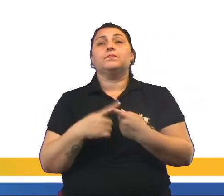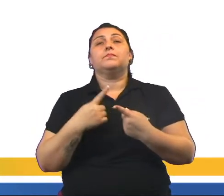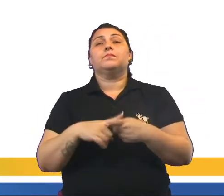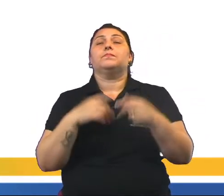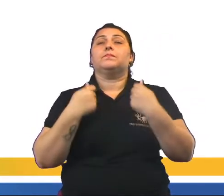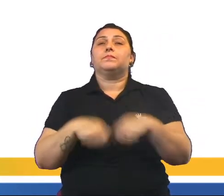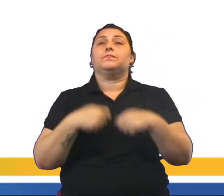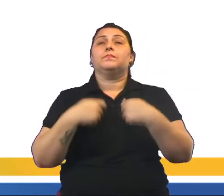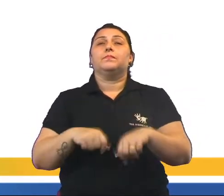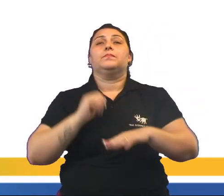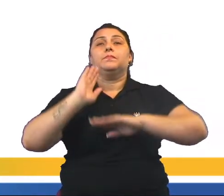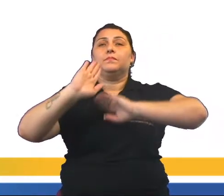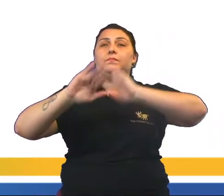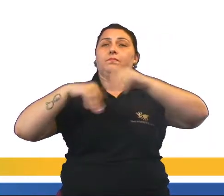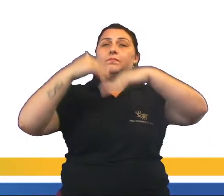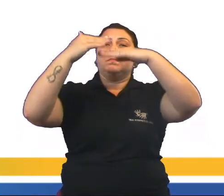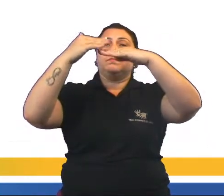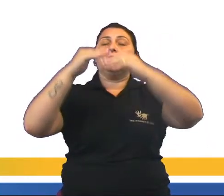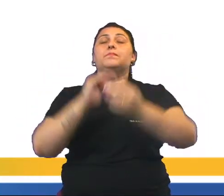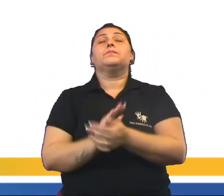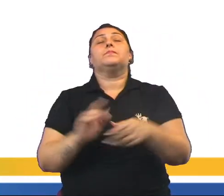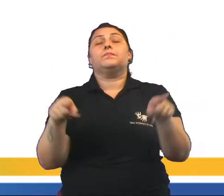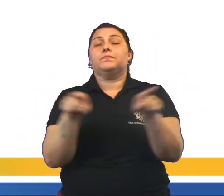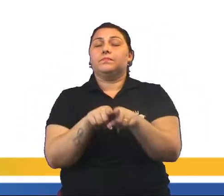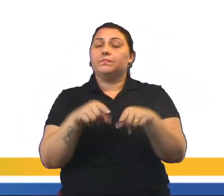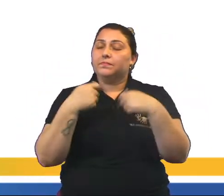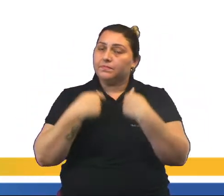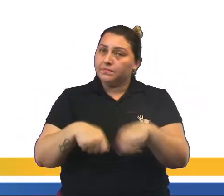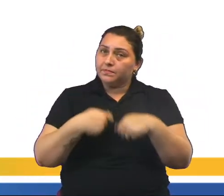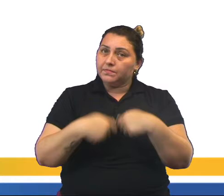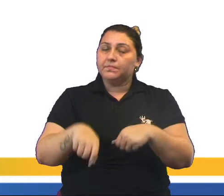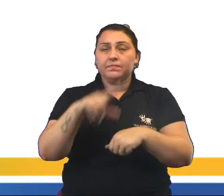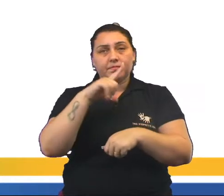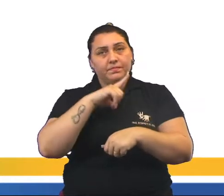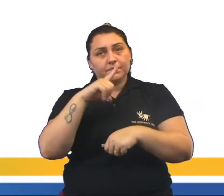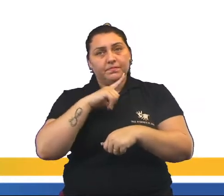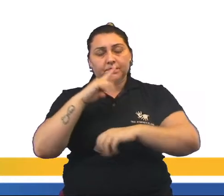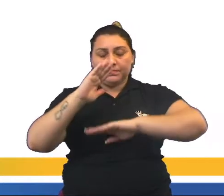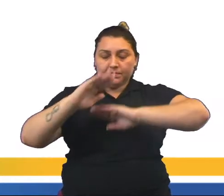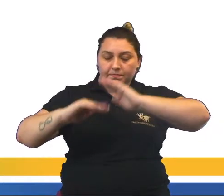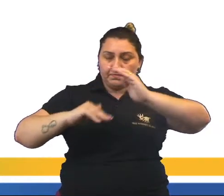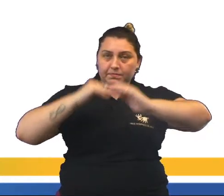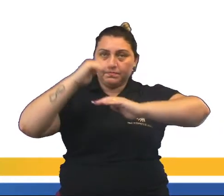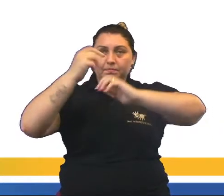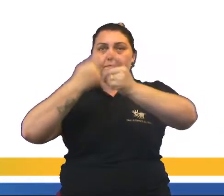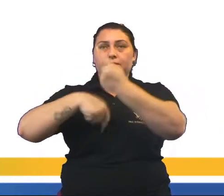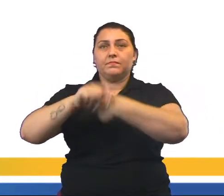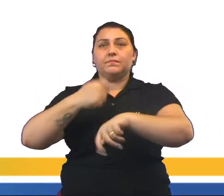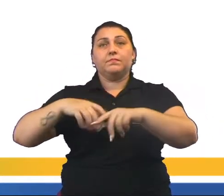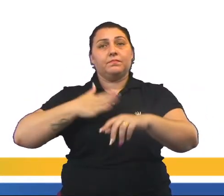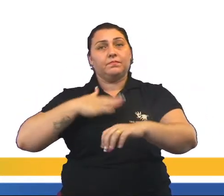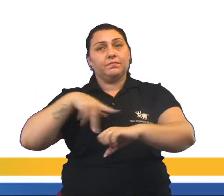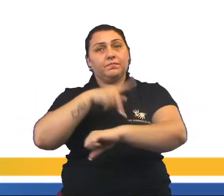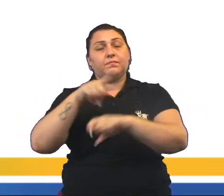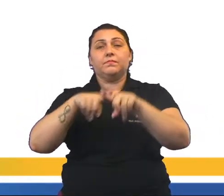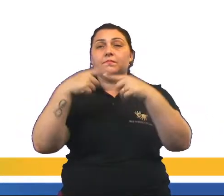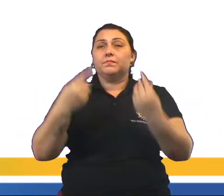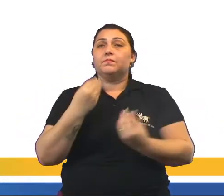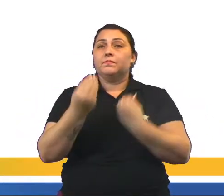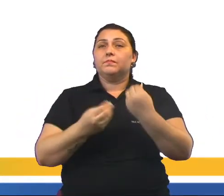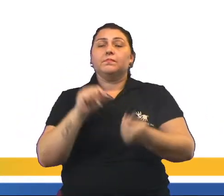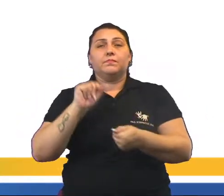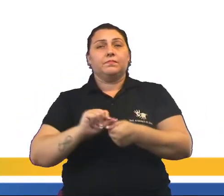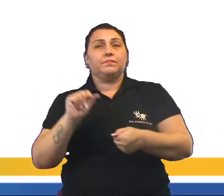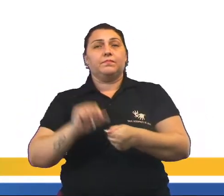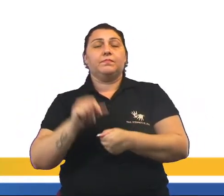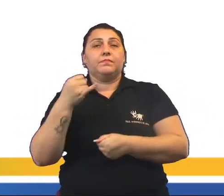também preciso do desenvolvimento. Eu também preciso que haja um crescimento econômico no meu país. Mas como é que eu faço